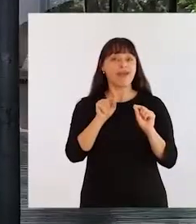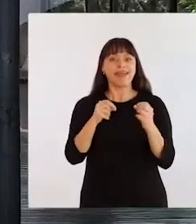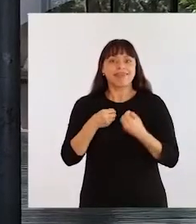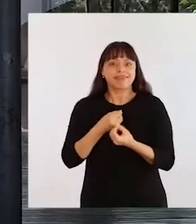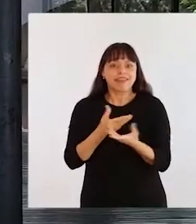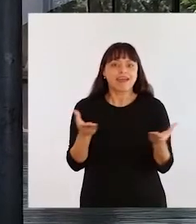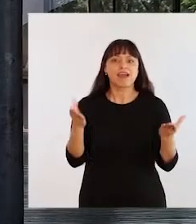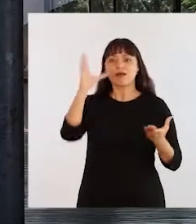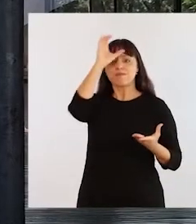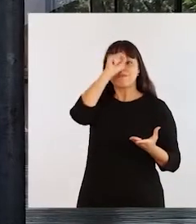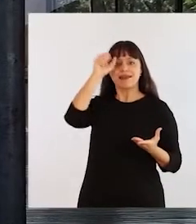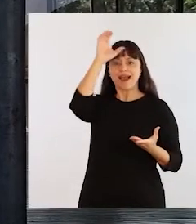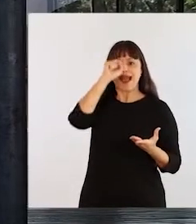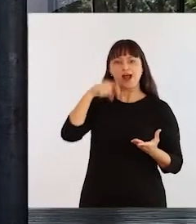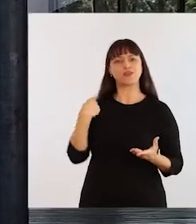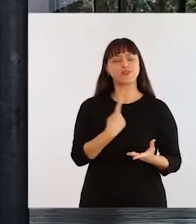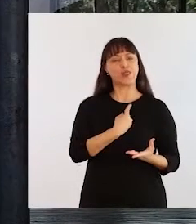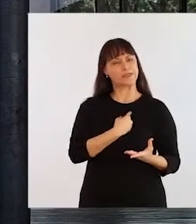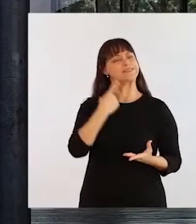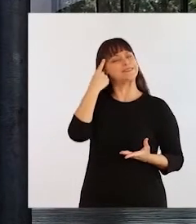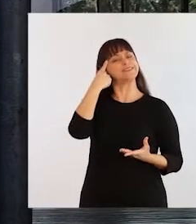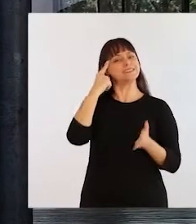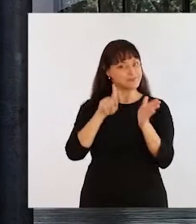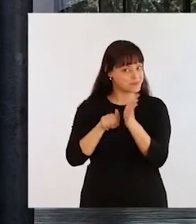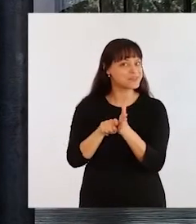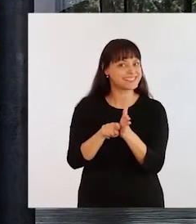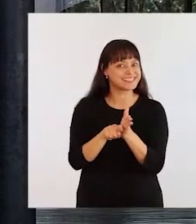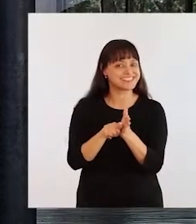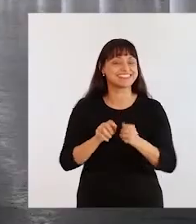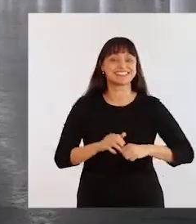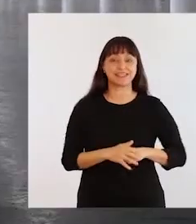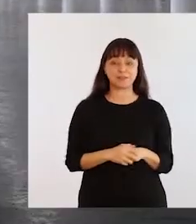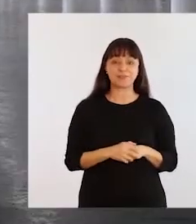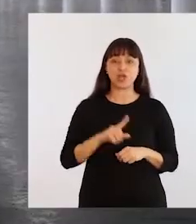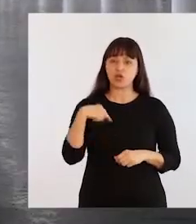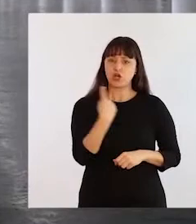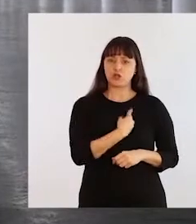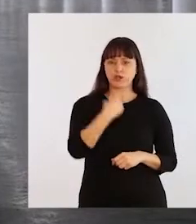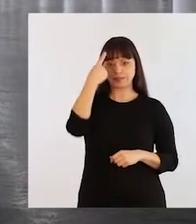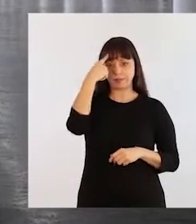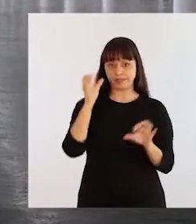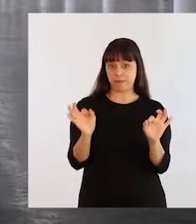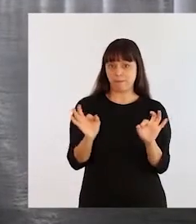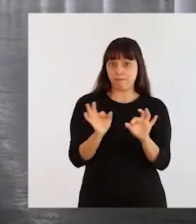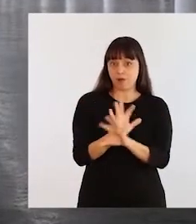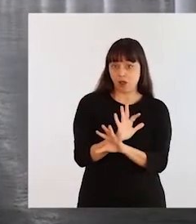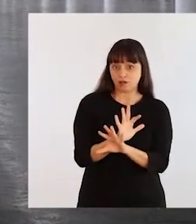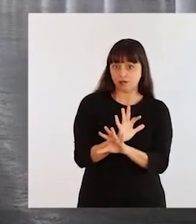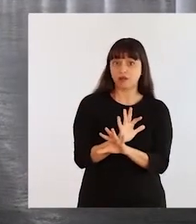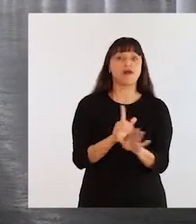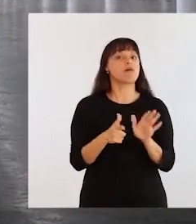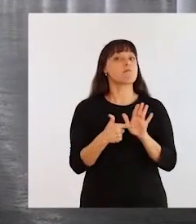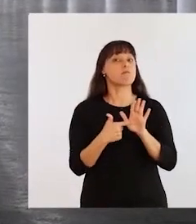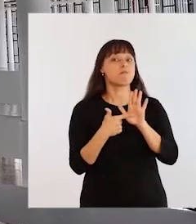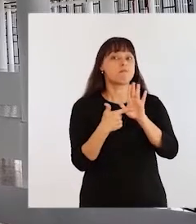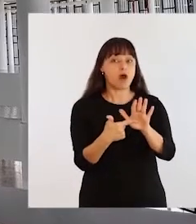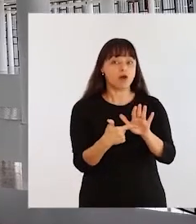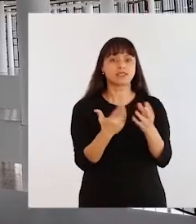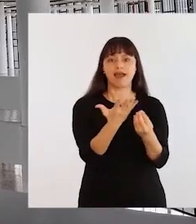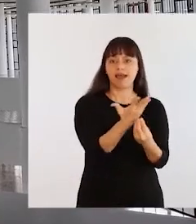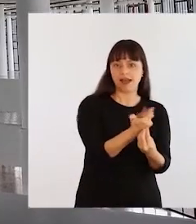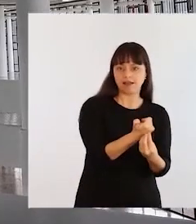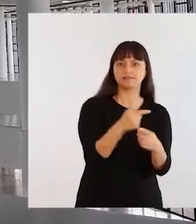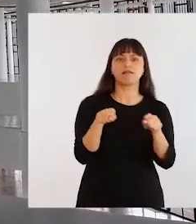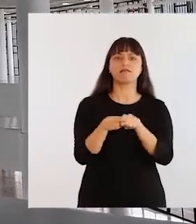forma final, carrega uma potência de aprendizado que nos pareceu interessante pesquisar. Nos afastamos de uma proposta